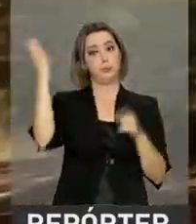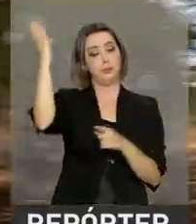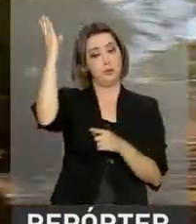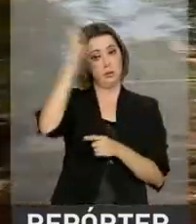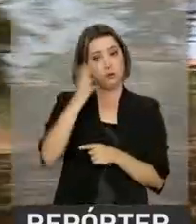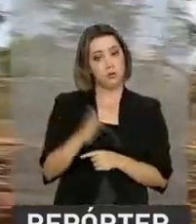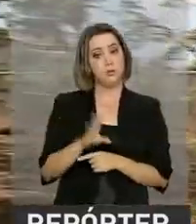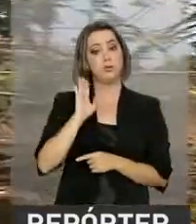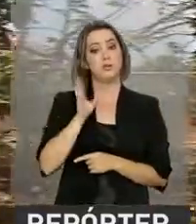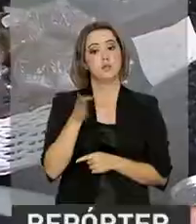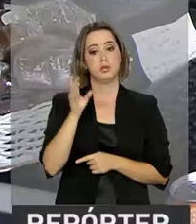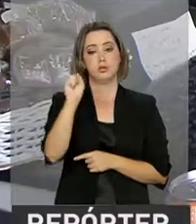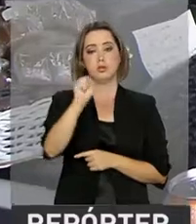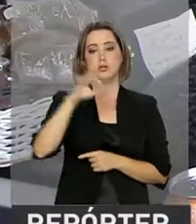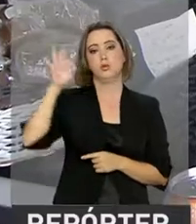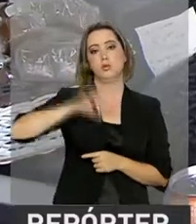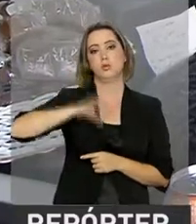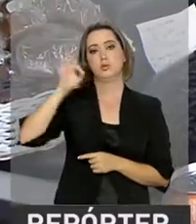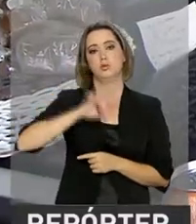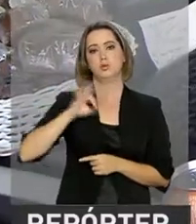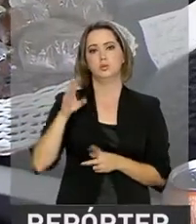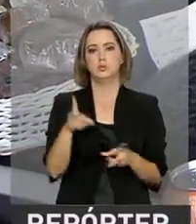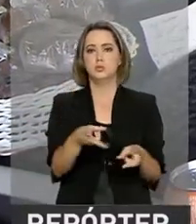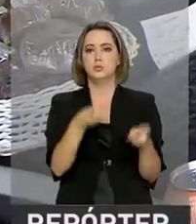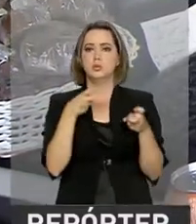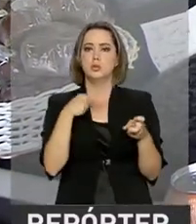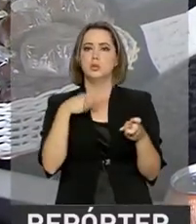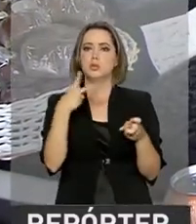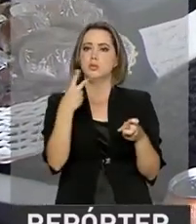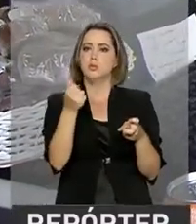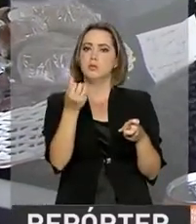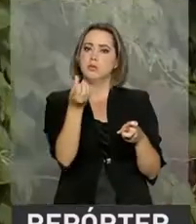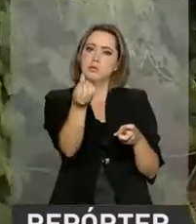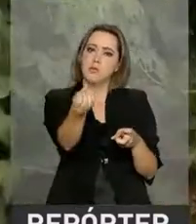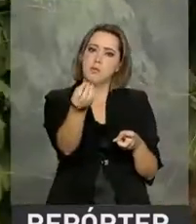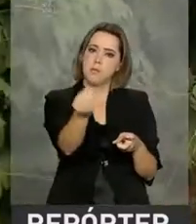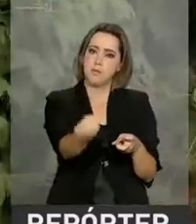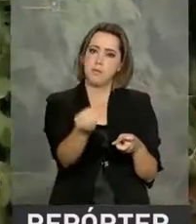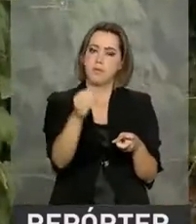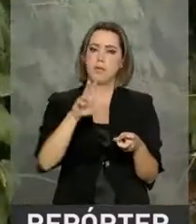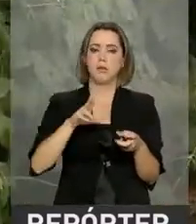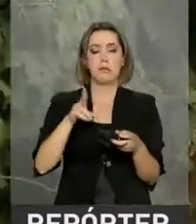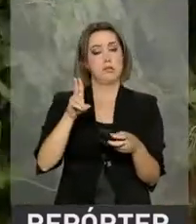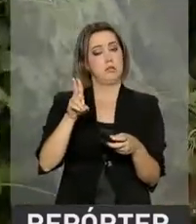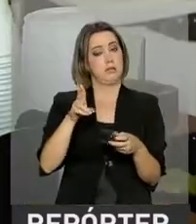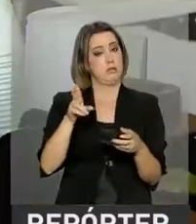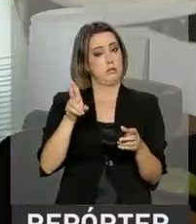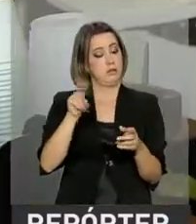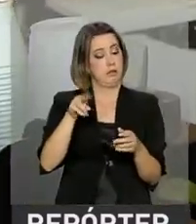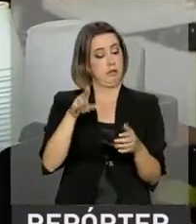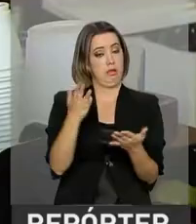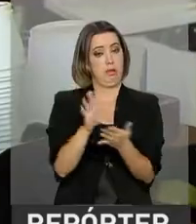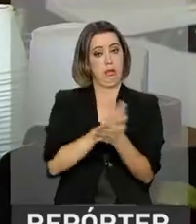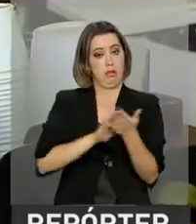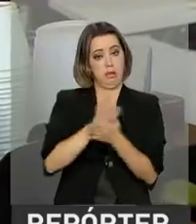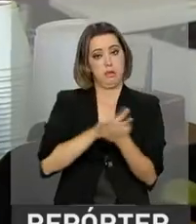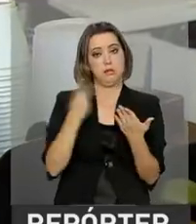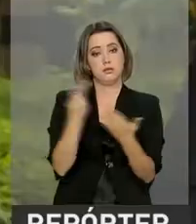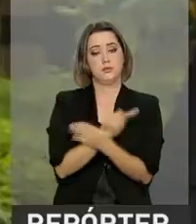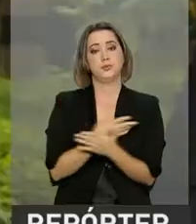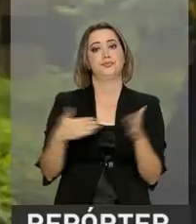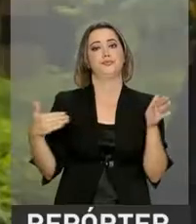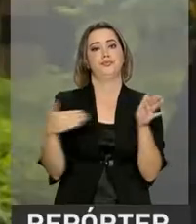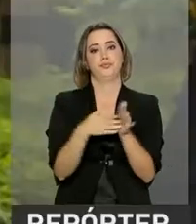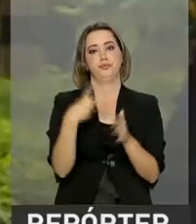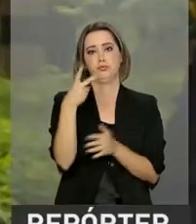é de 8%. E a previsão é de que em 2060, se nada mudar, chegue a 20%.